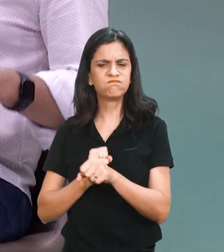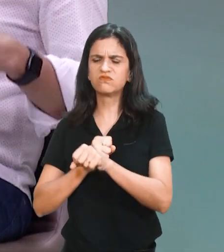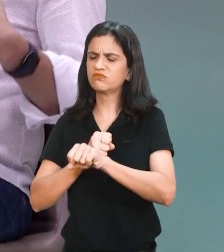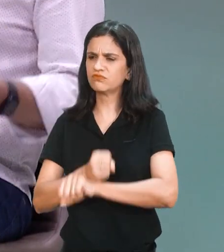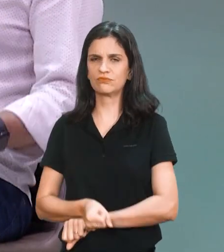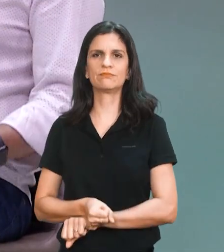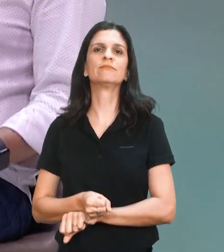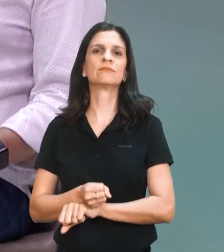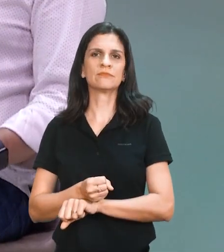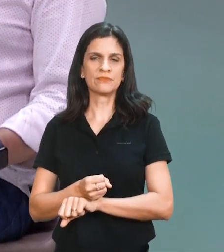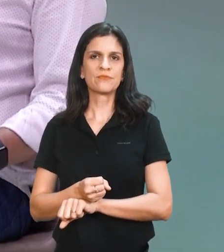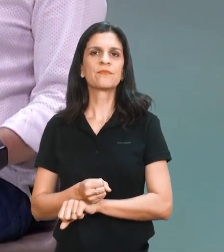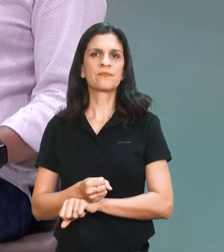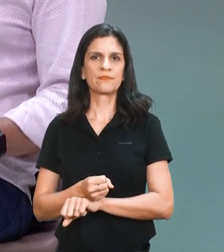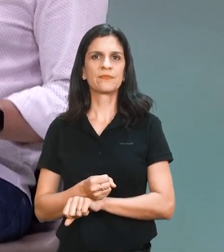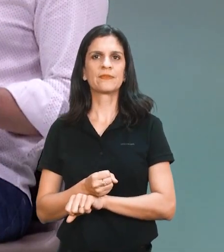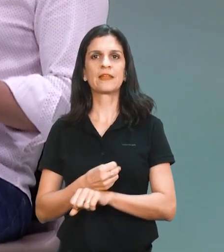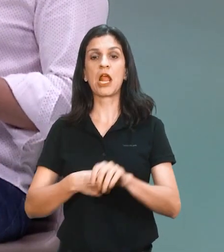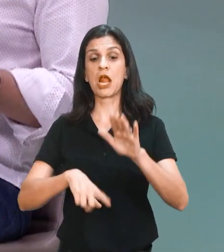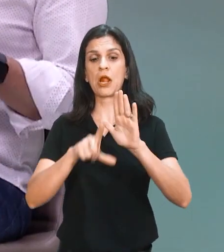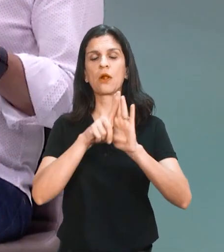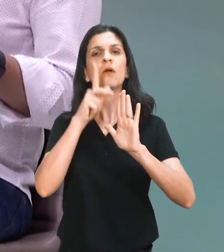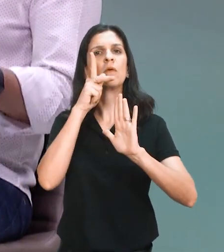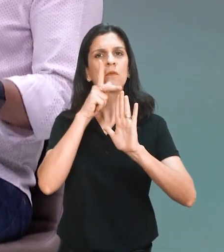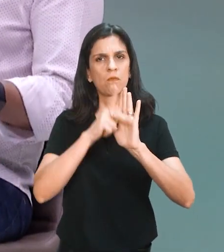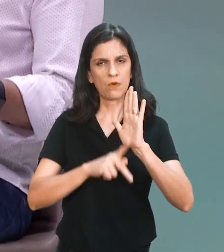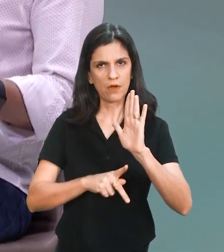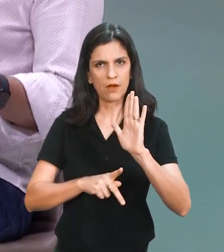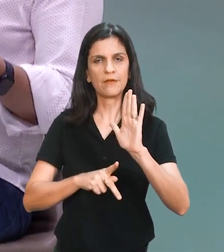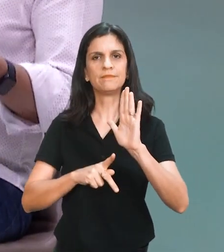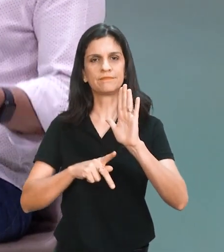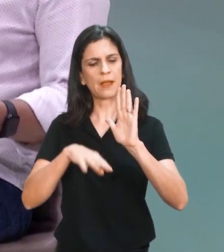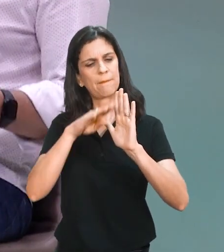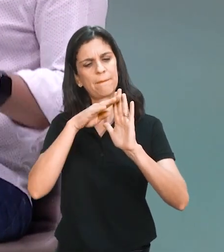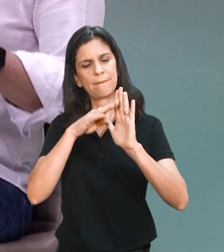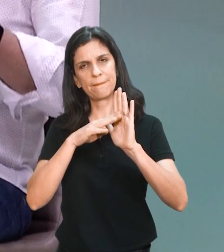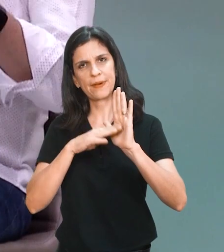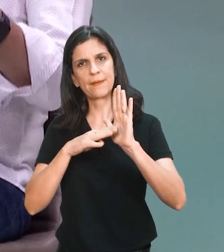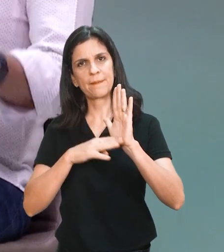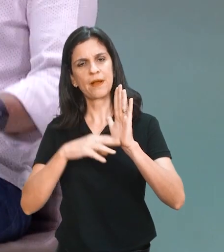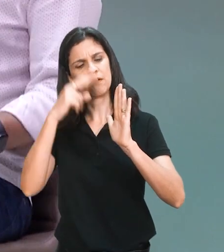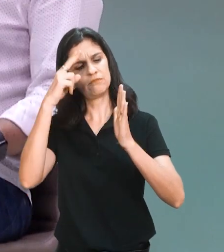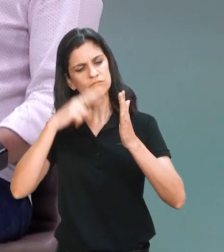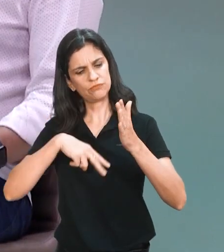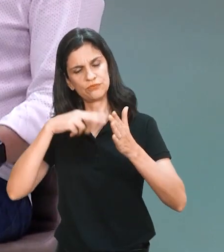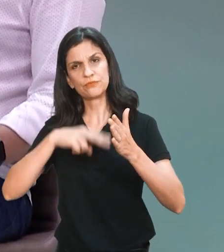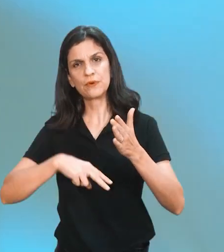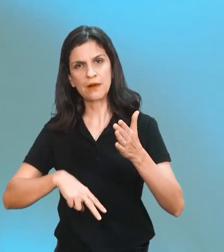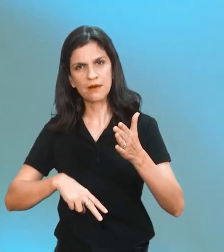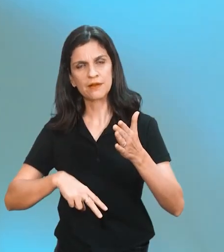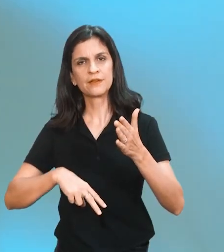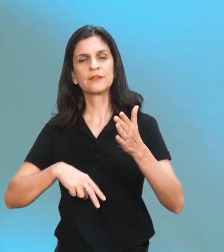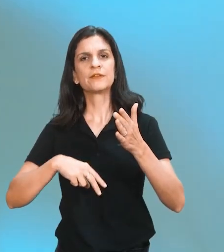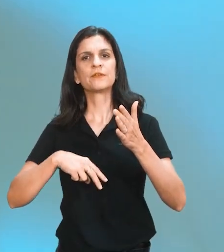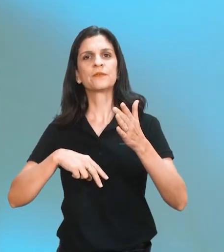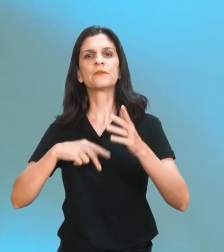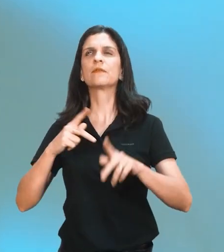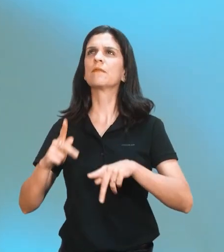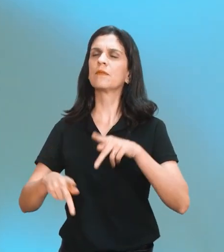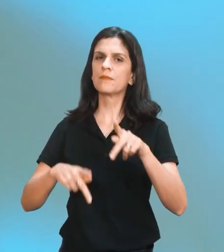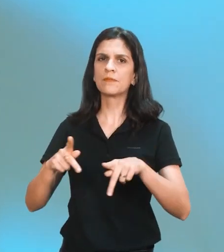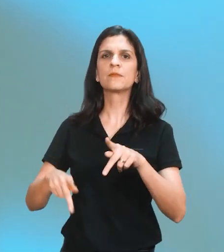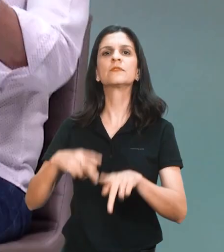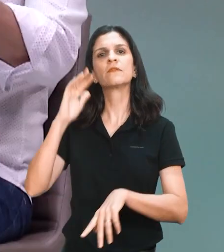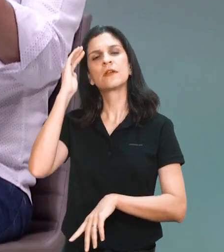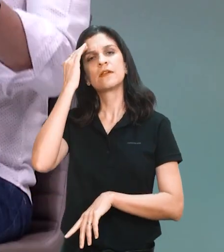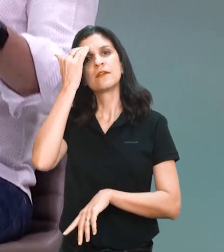é muito intenso. E com a apresentação dos projetos, são lido cada projeto, como que é o